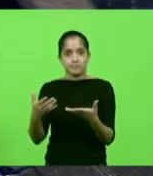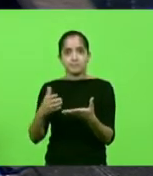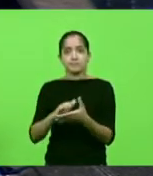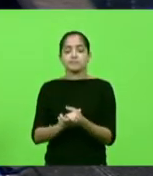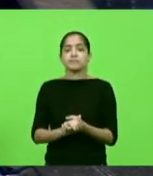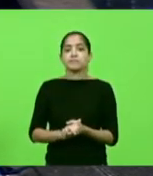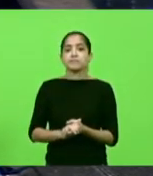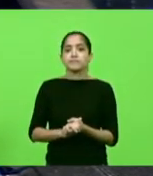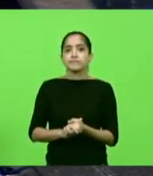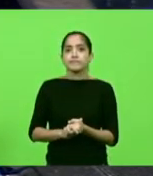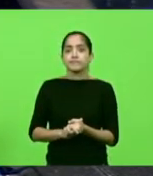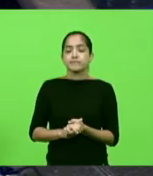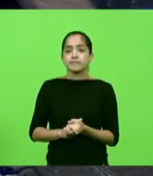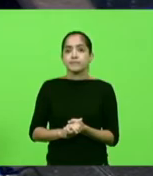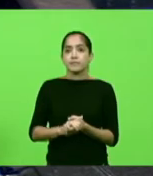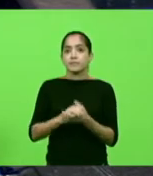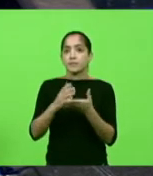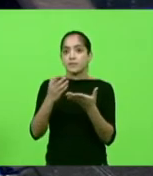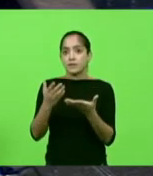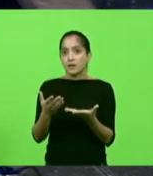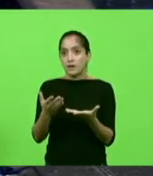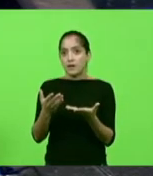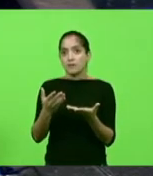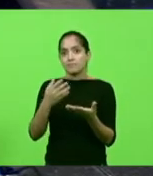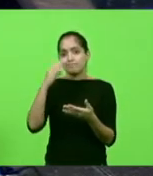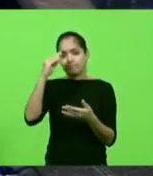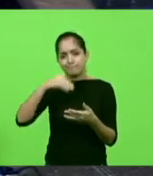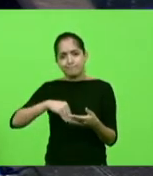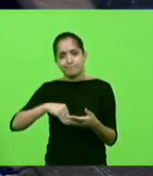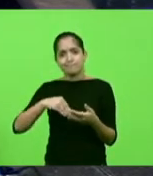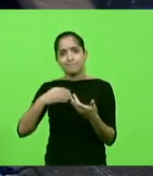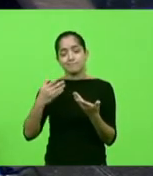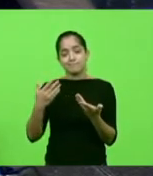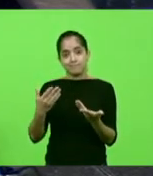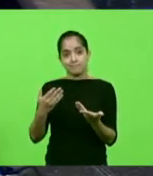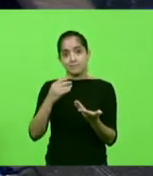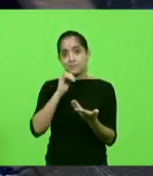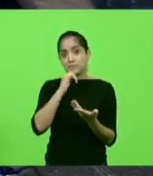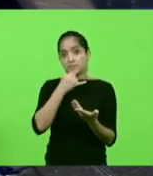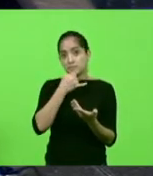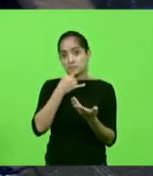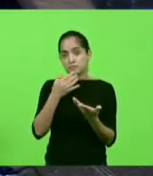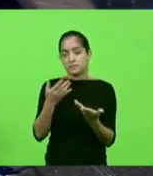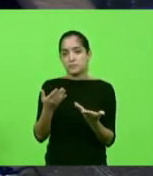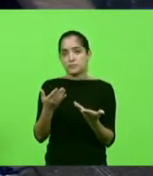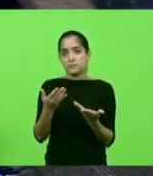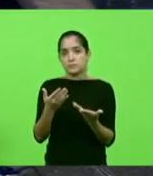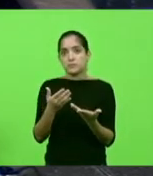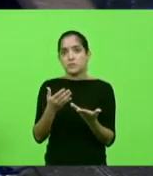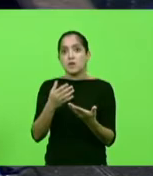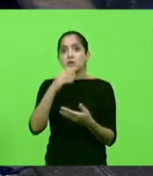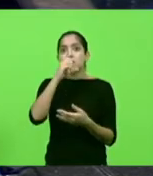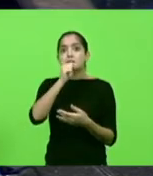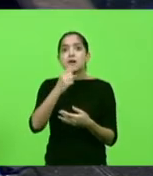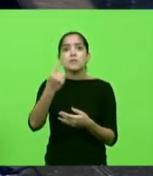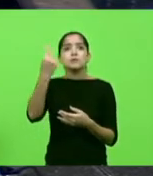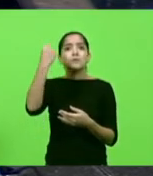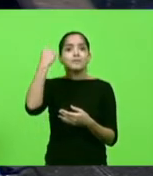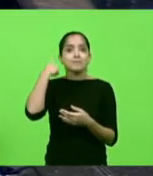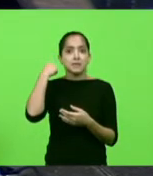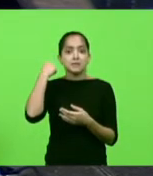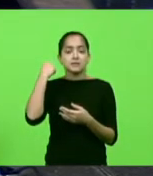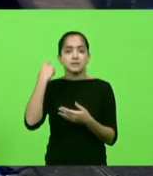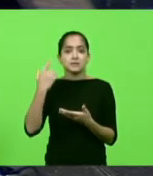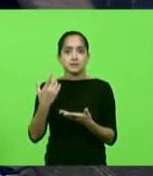de impostos. Ah, como ficaria decepcionado este que eu vou falar hoje. No último sábado, senhor presidente,